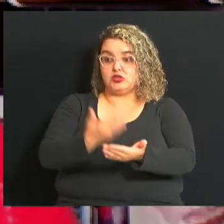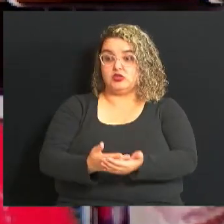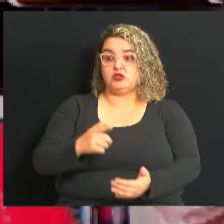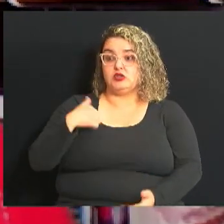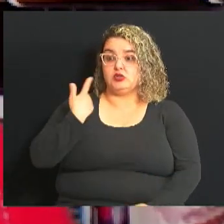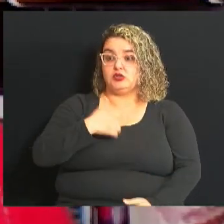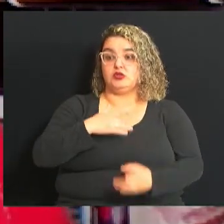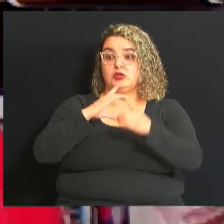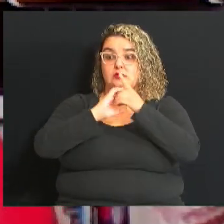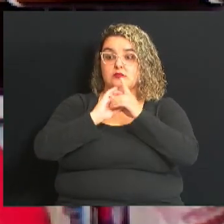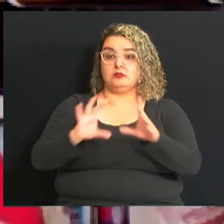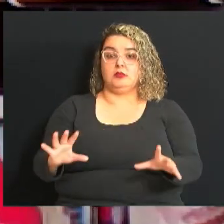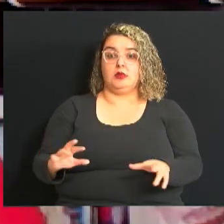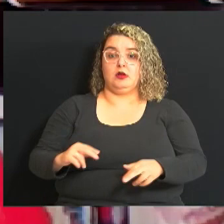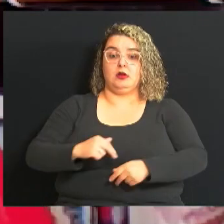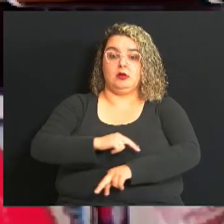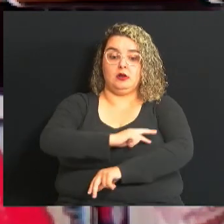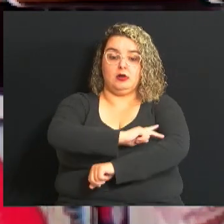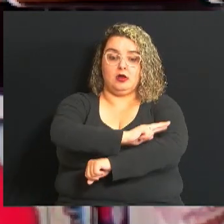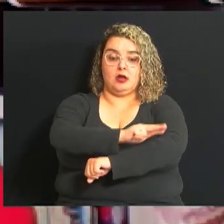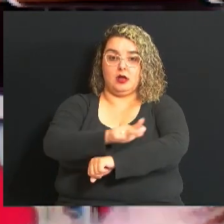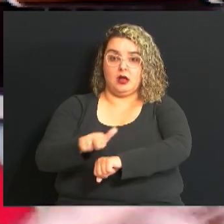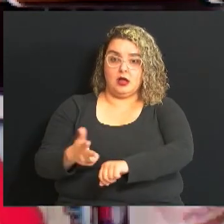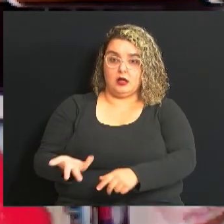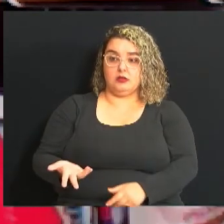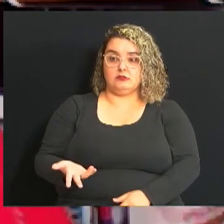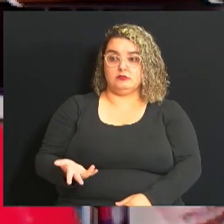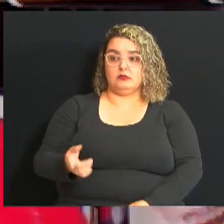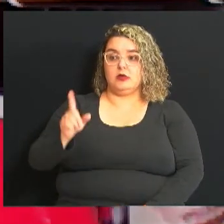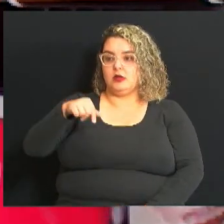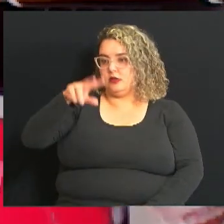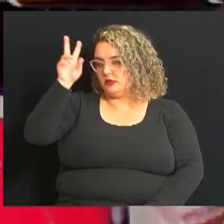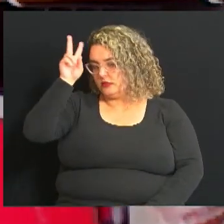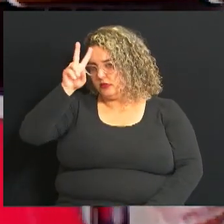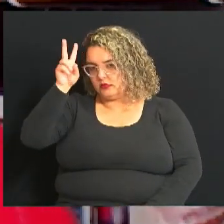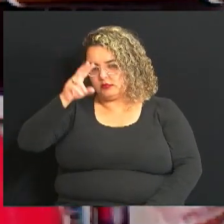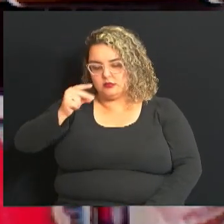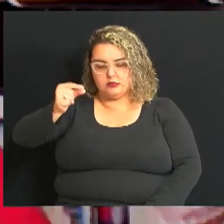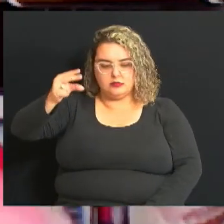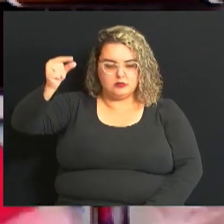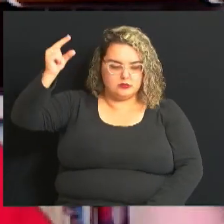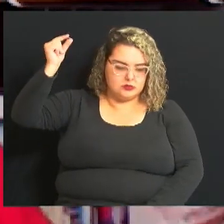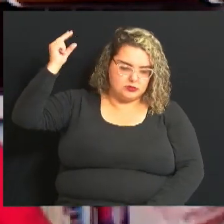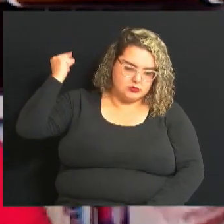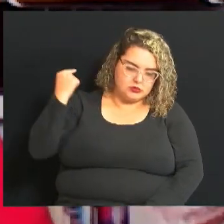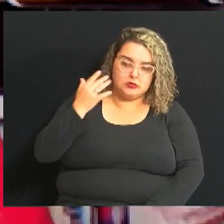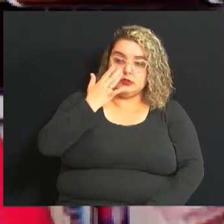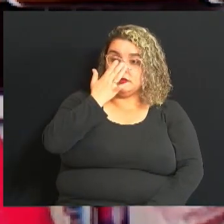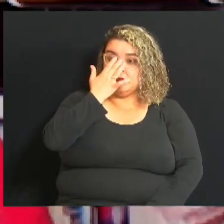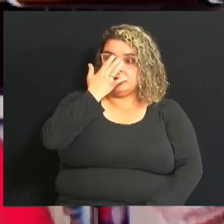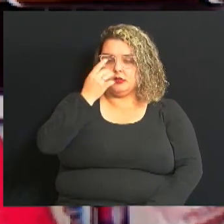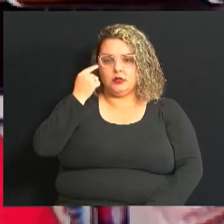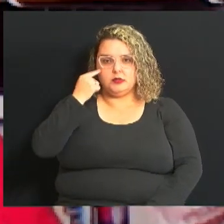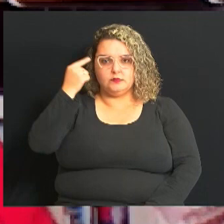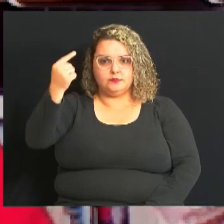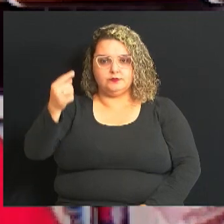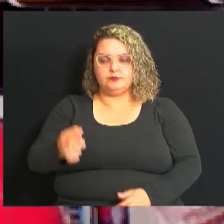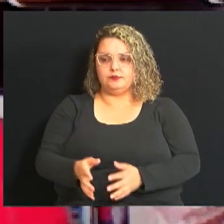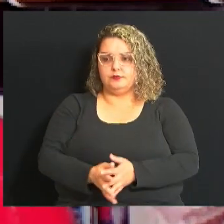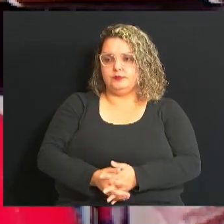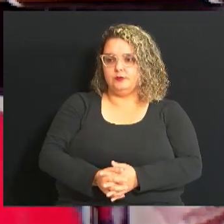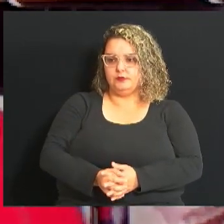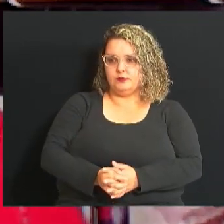democracia racial. Isso é histórico, isso vem de muito tempo, aquela ideia que